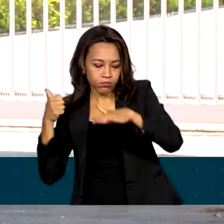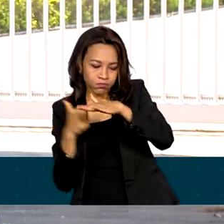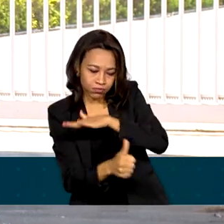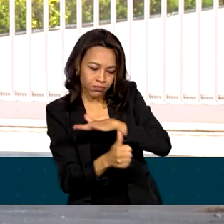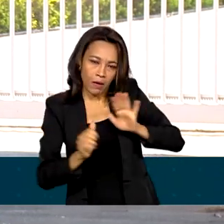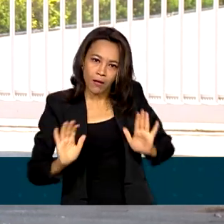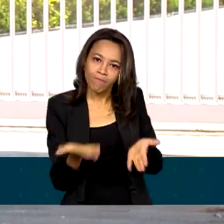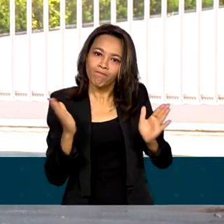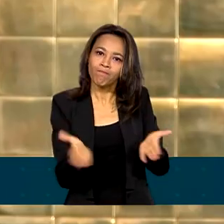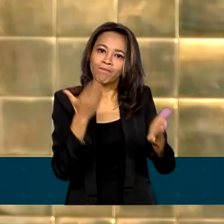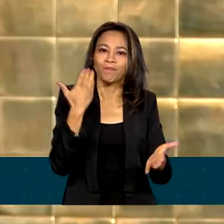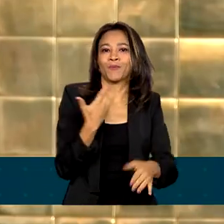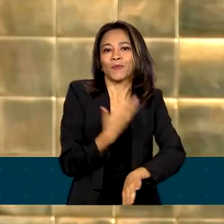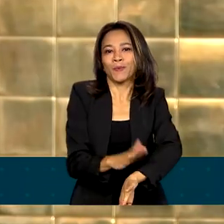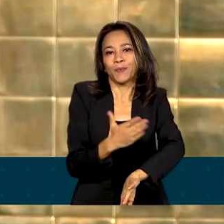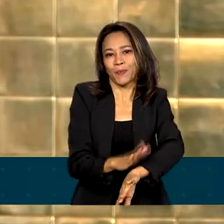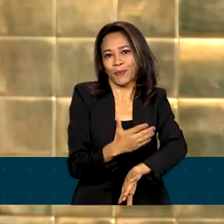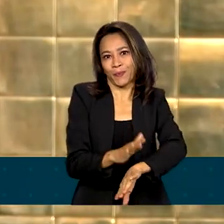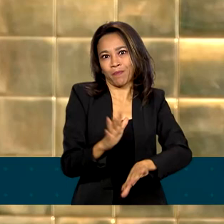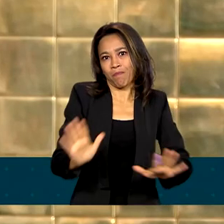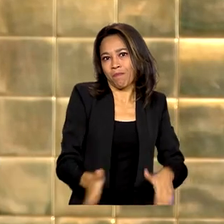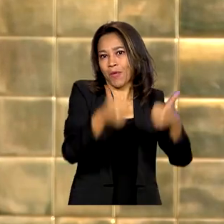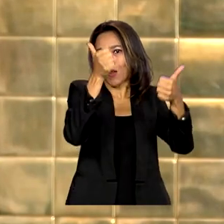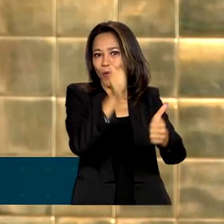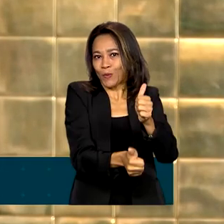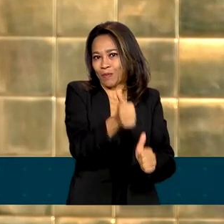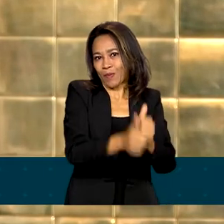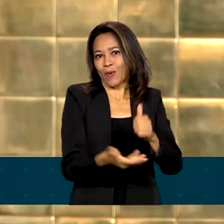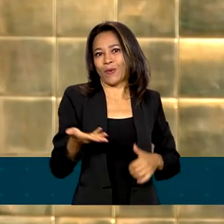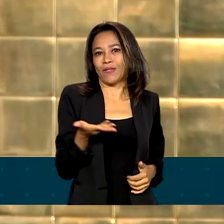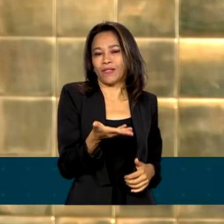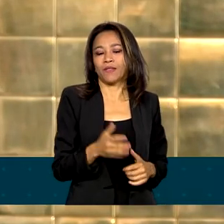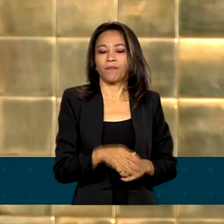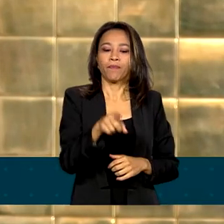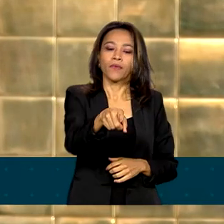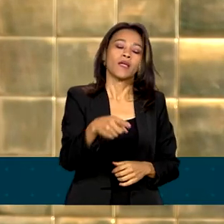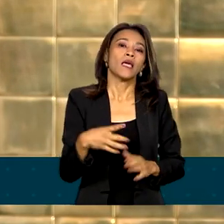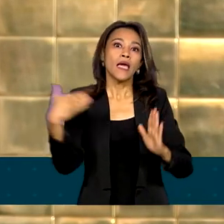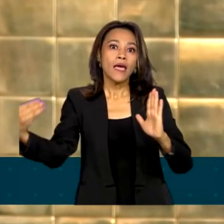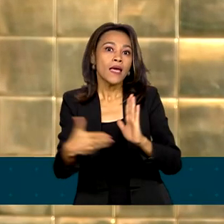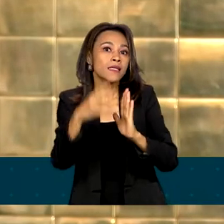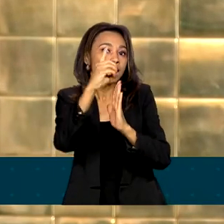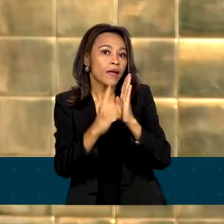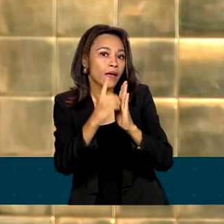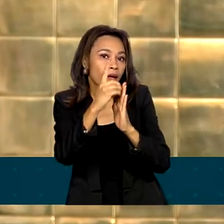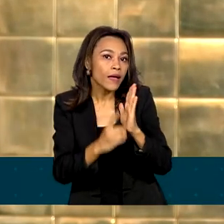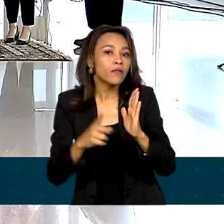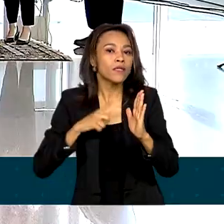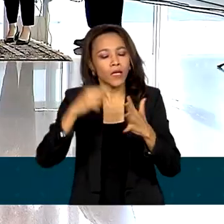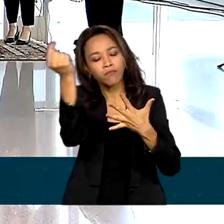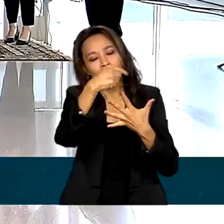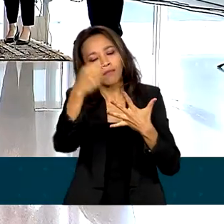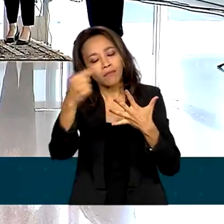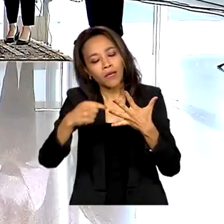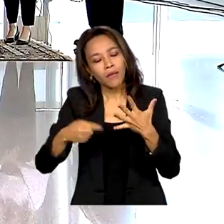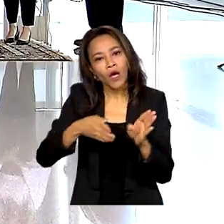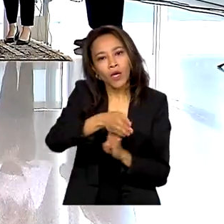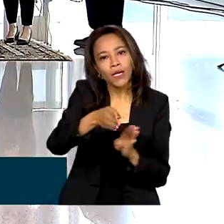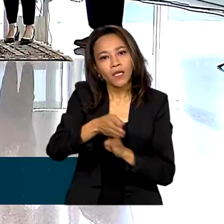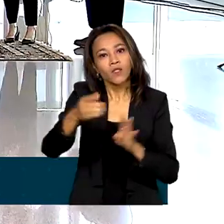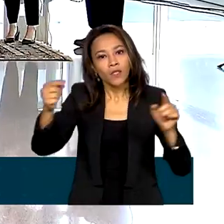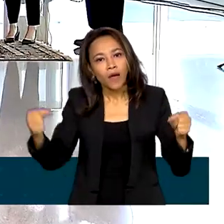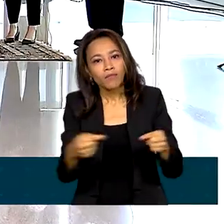do esporte um decreto que apresenta hoje as diretrizes né E que o pleno exercício do Direito